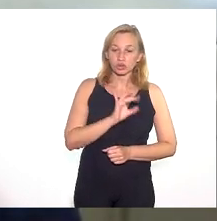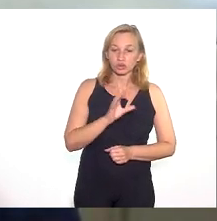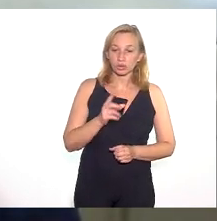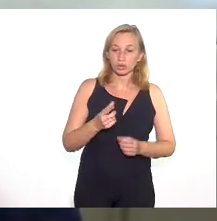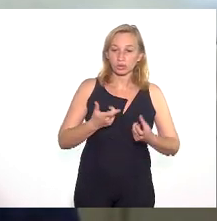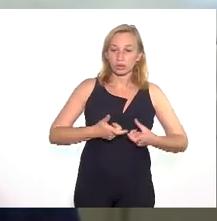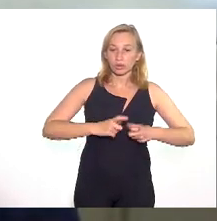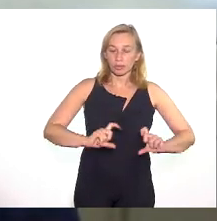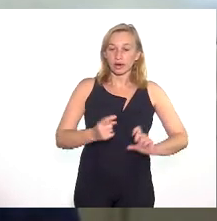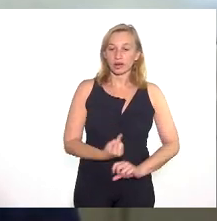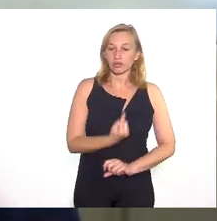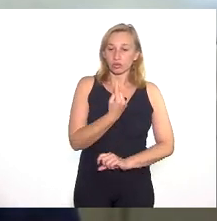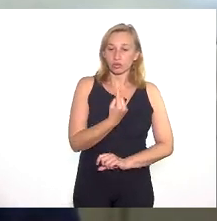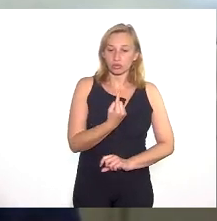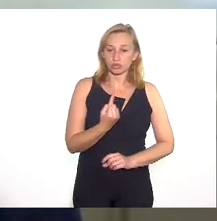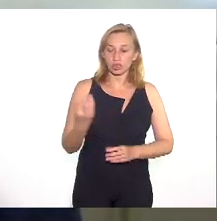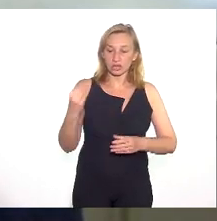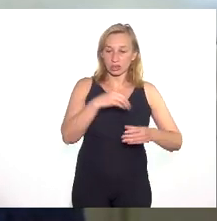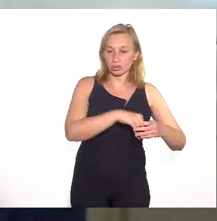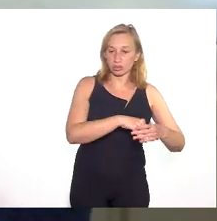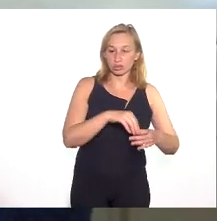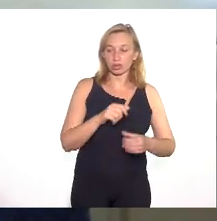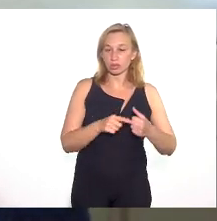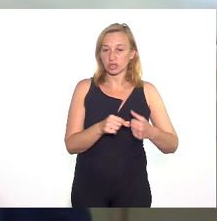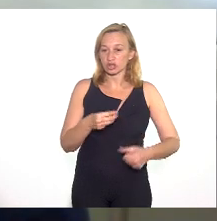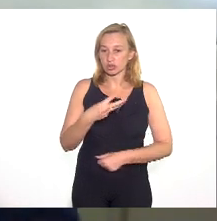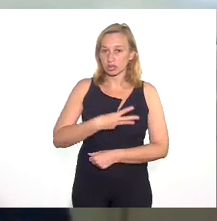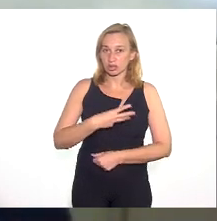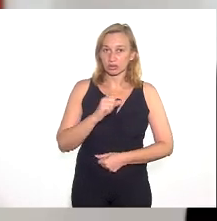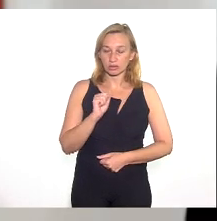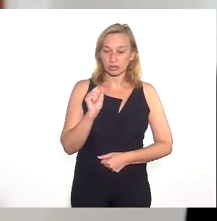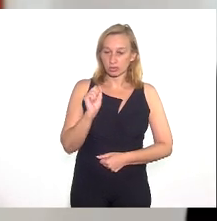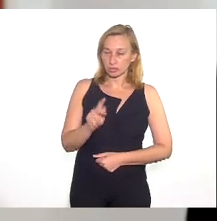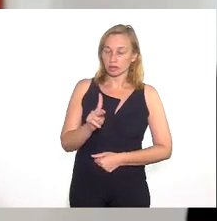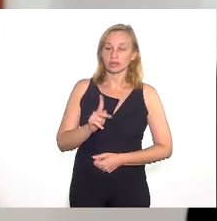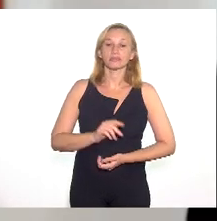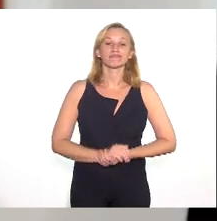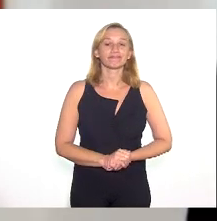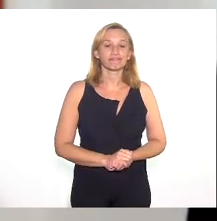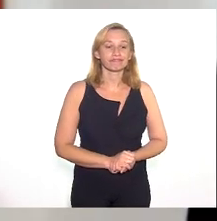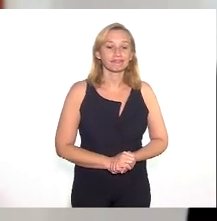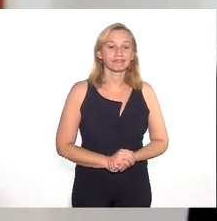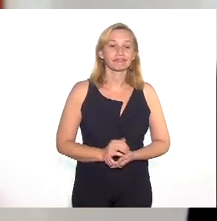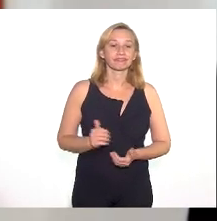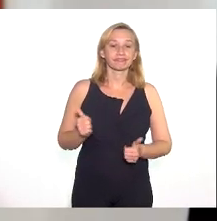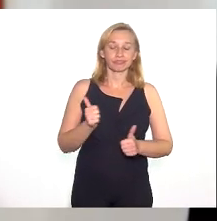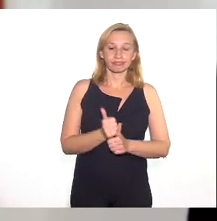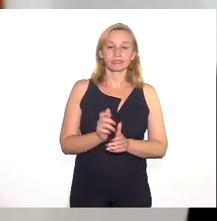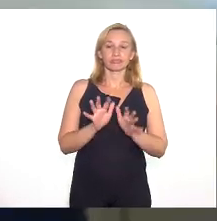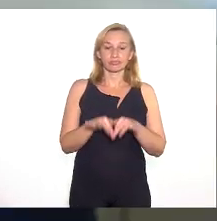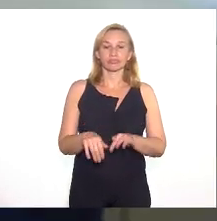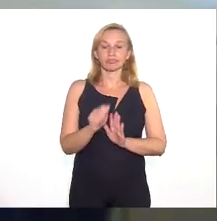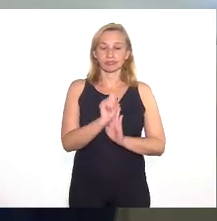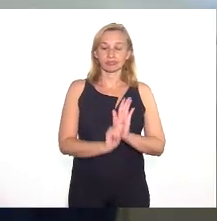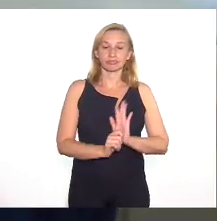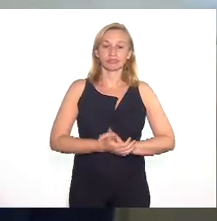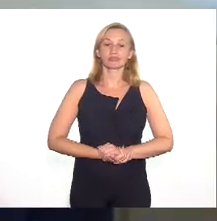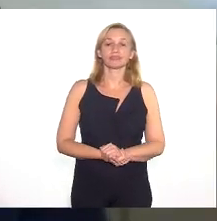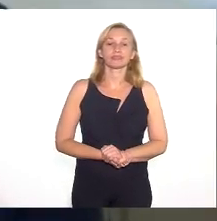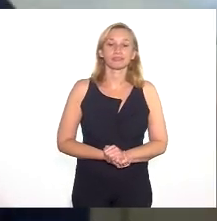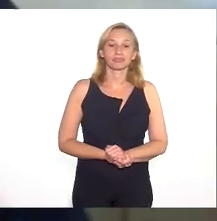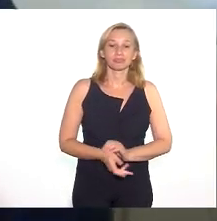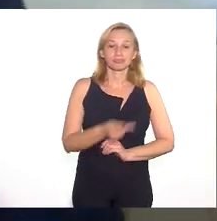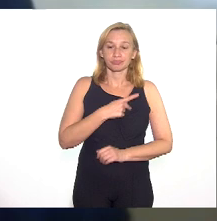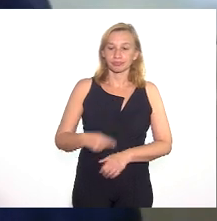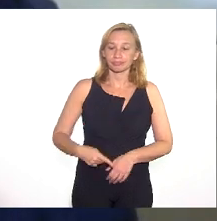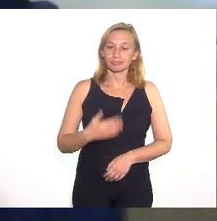parágrafo único que vai ser introduzido no artigo 3º. Ok. Então, e substitutivo forma final de redação. O presidente